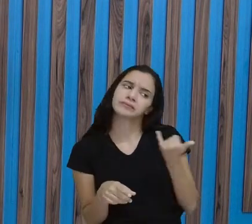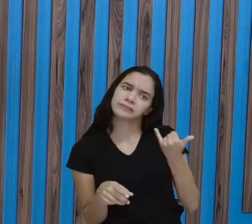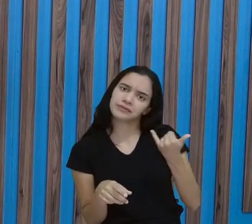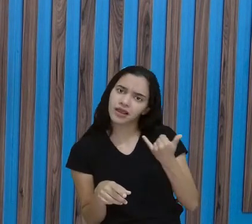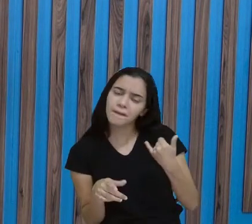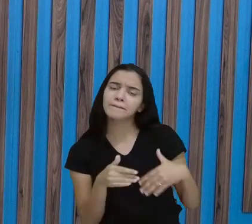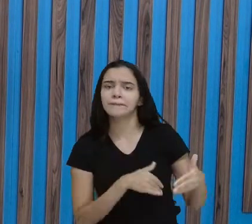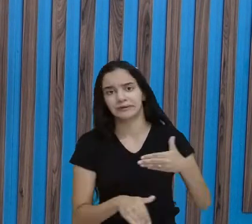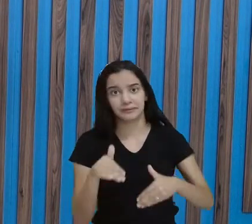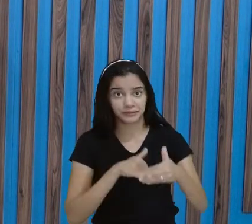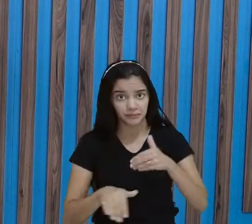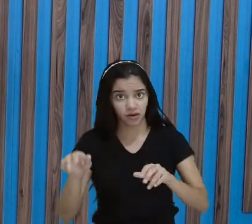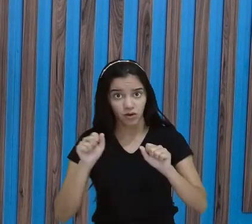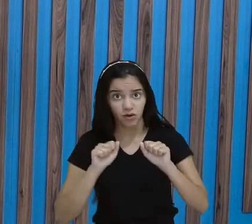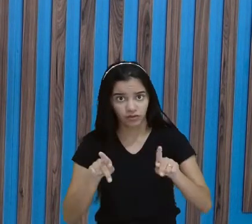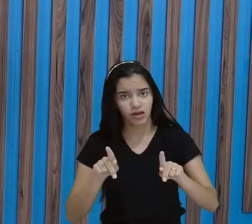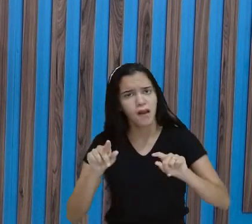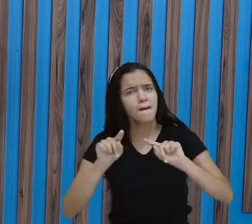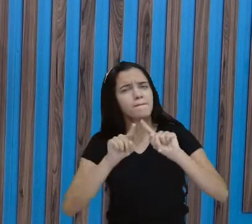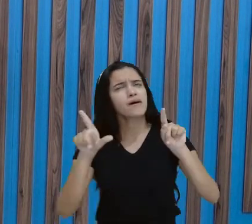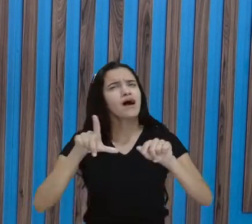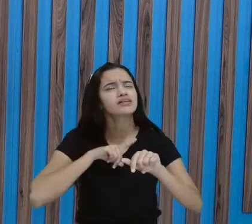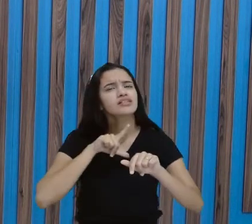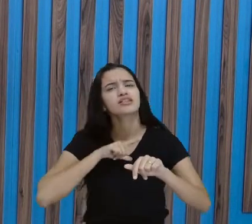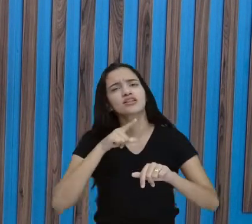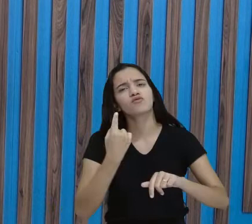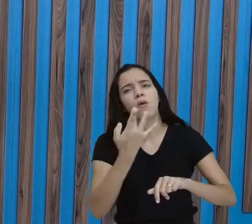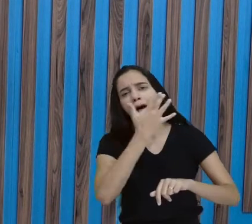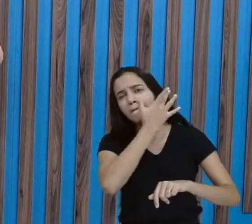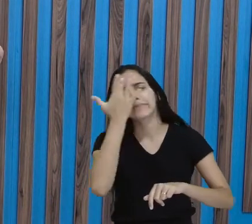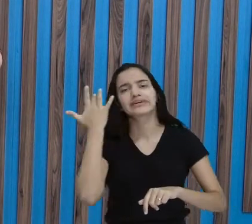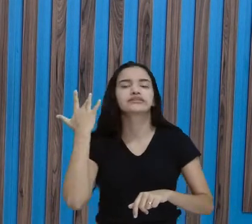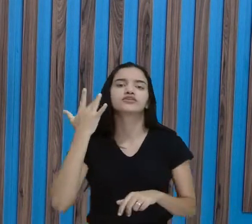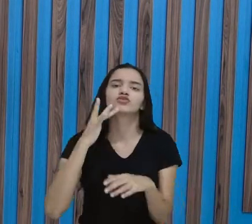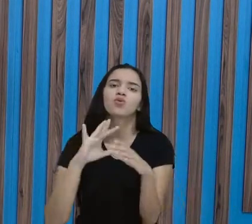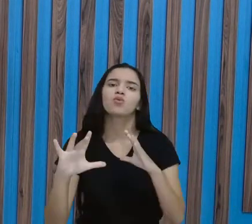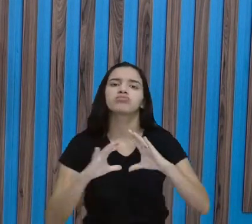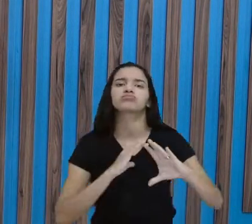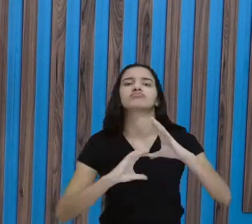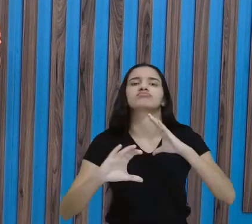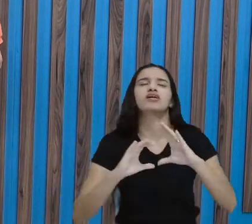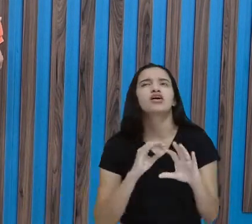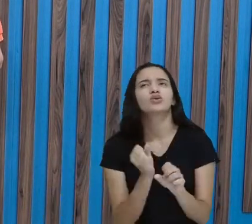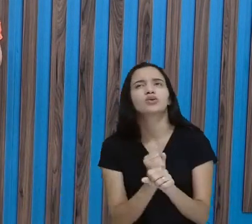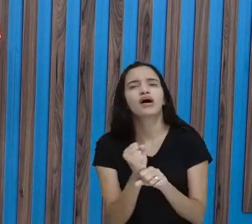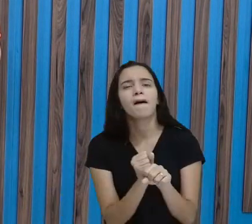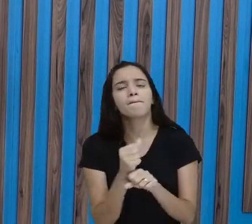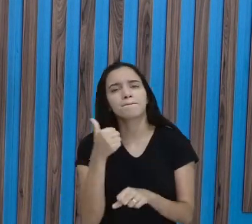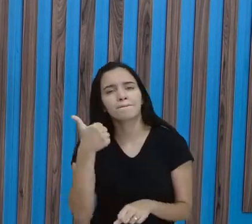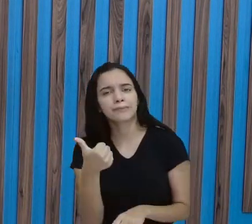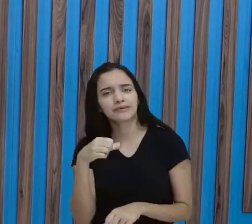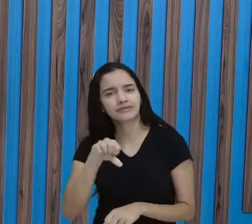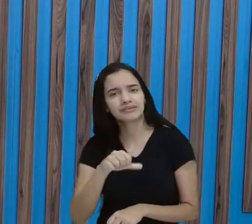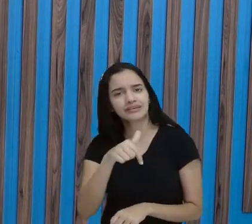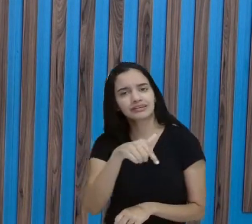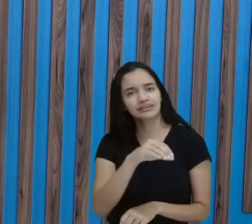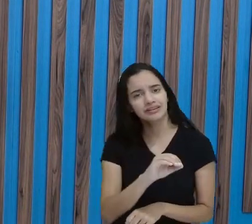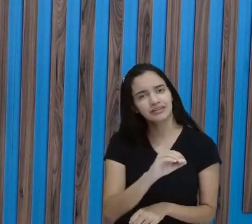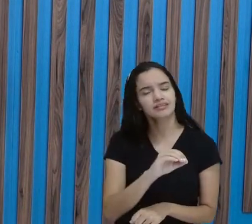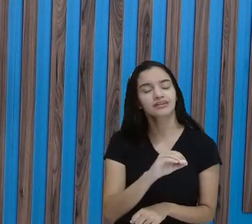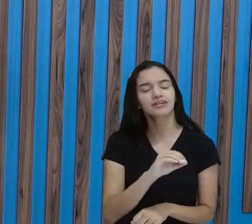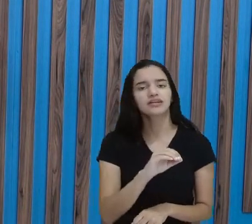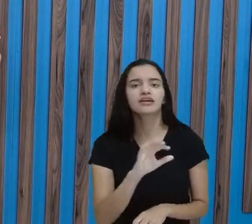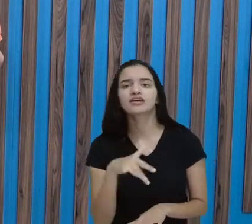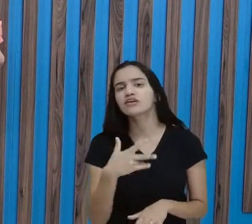podem participar, tá bom? Mas teve uma pessoa, um cantor aí, eu acho que pelos anos de 1970, 1980,